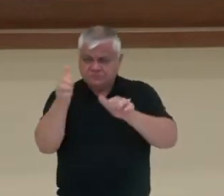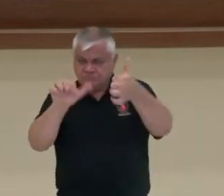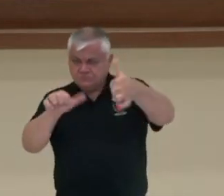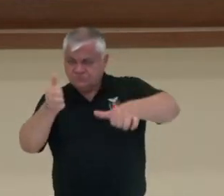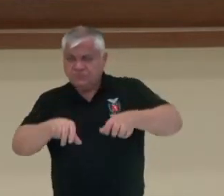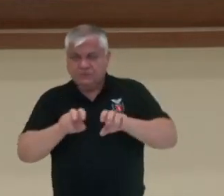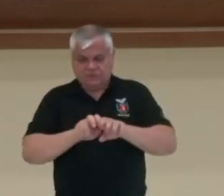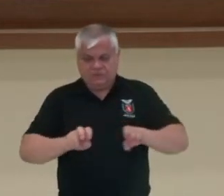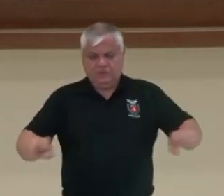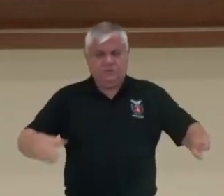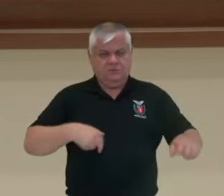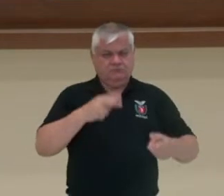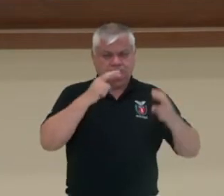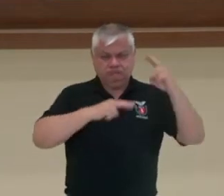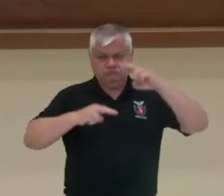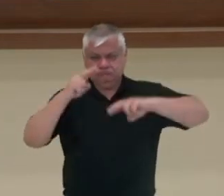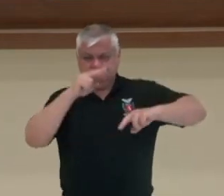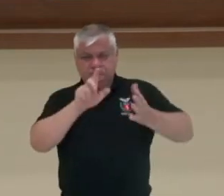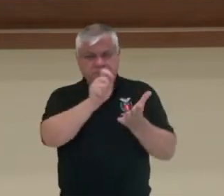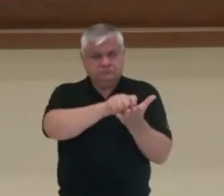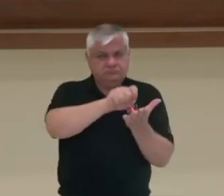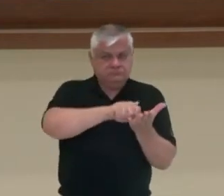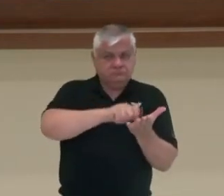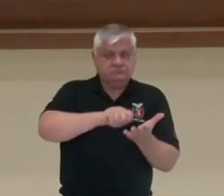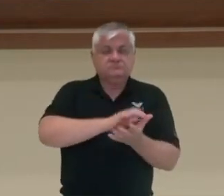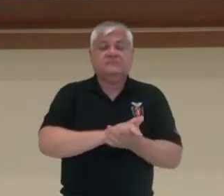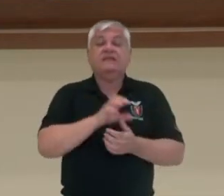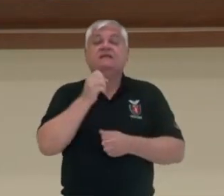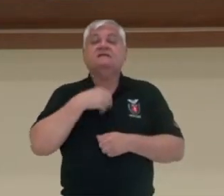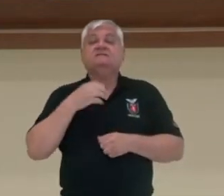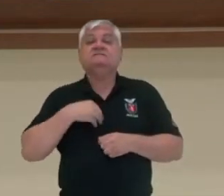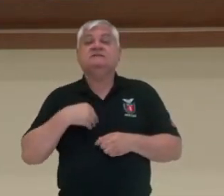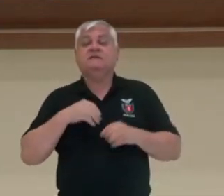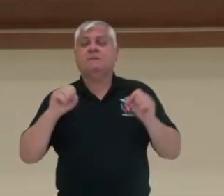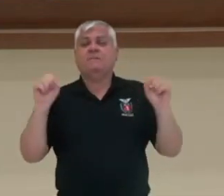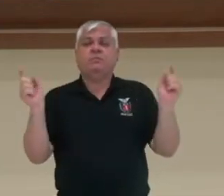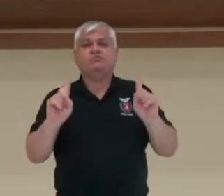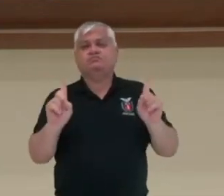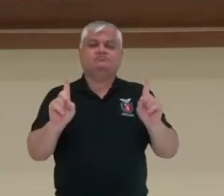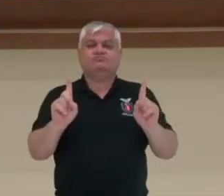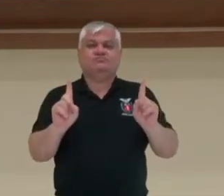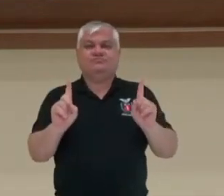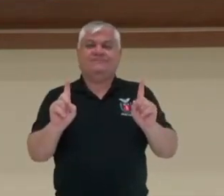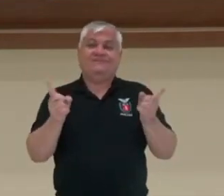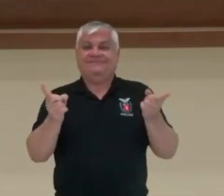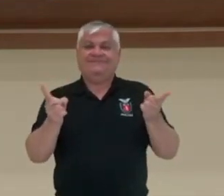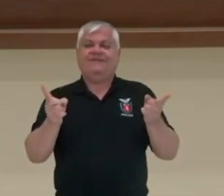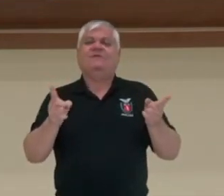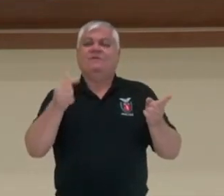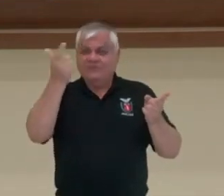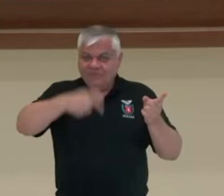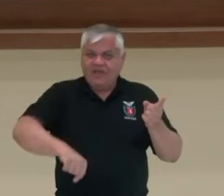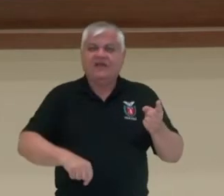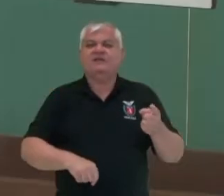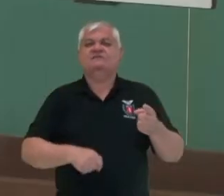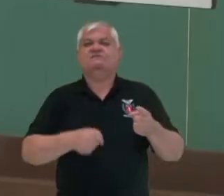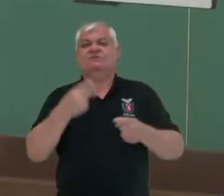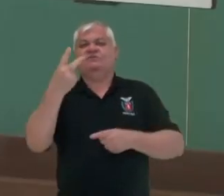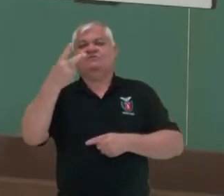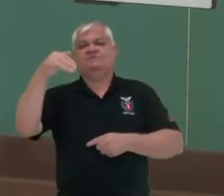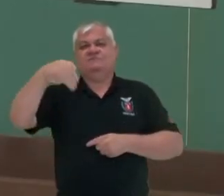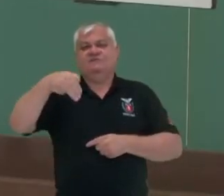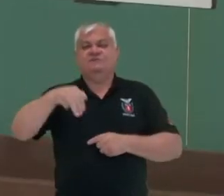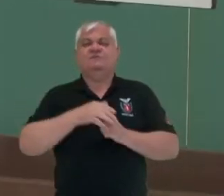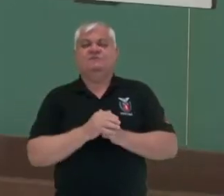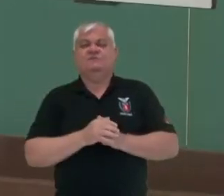que vão avaliar e fazer a pontuação. Se tiver um empate, será realizado mais um round de 2 minutos com o sistema de